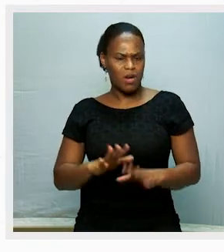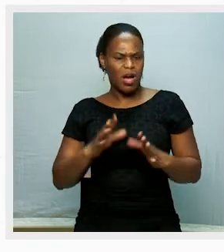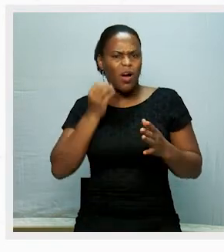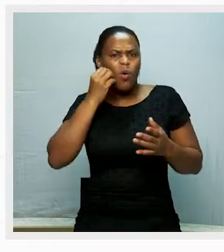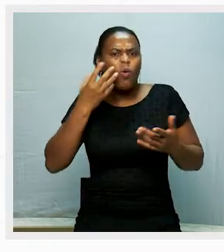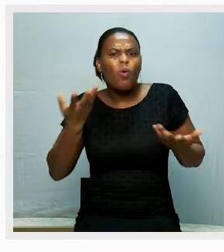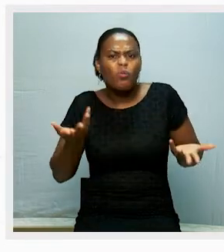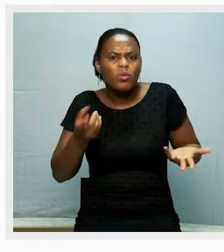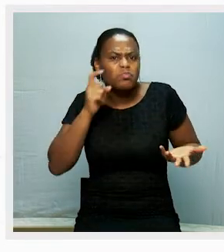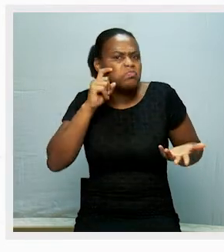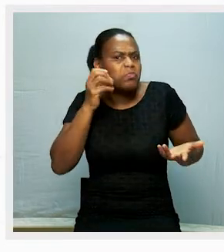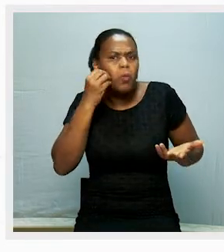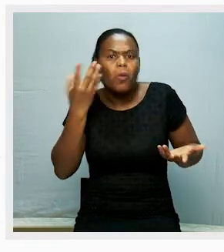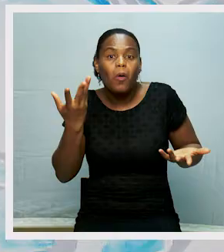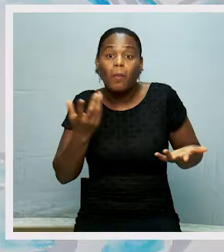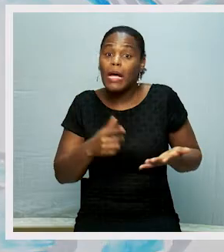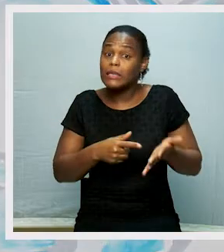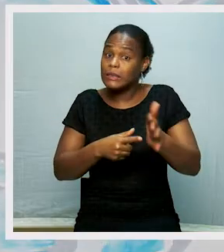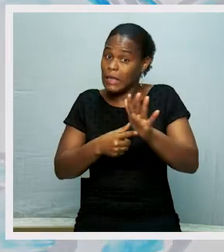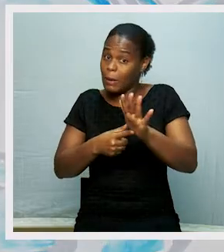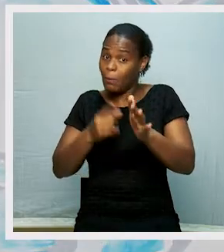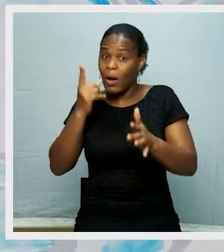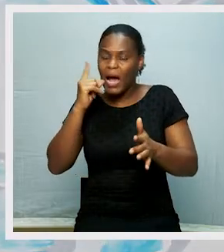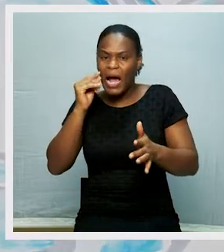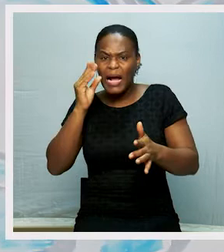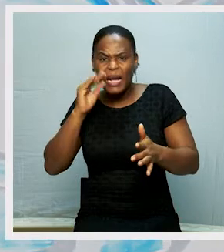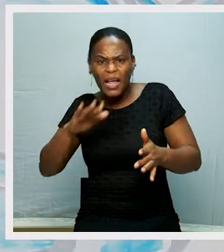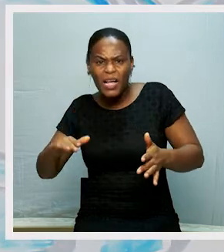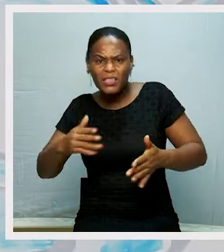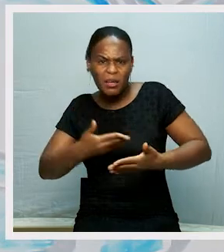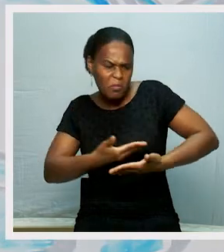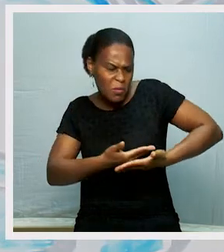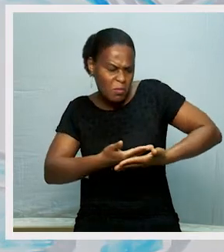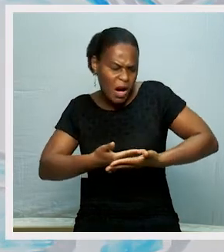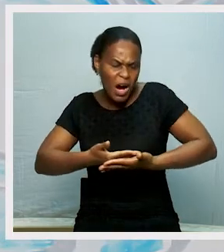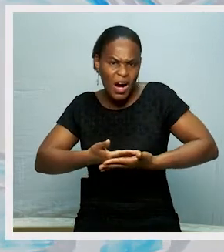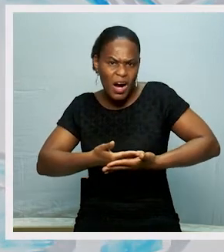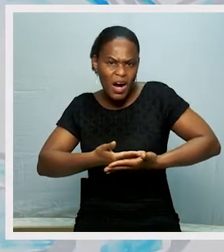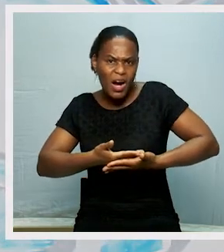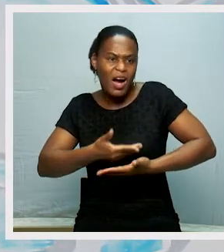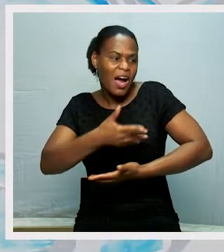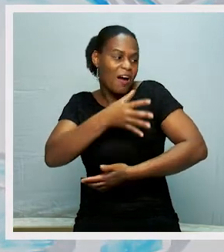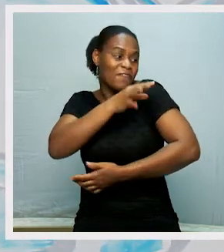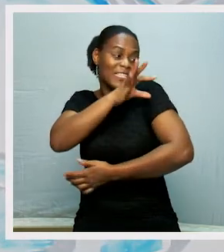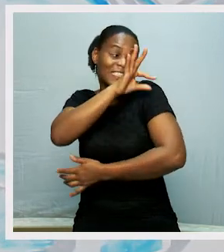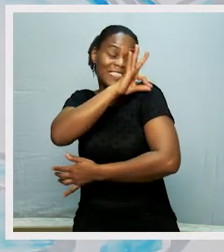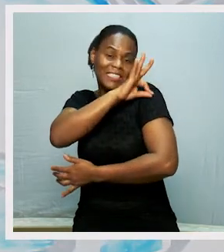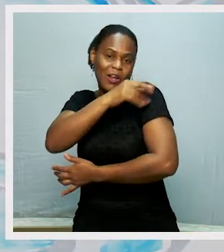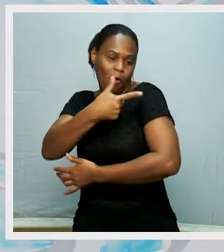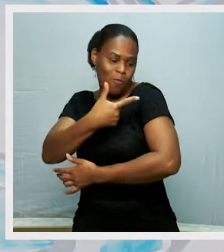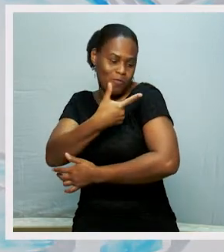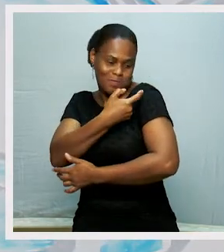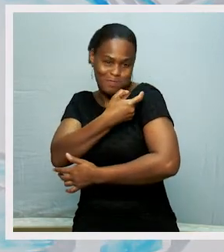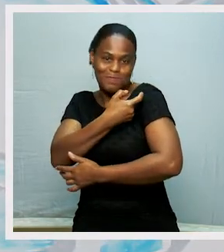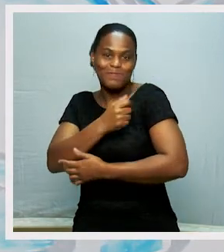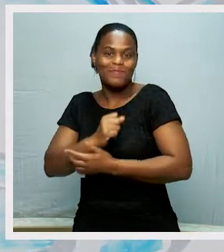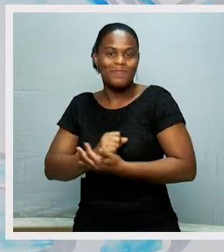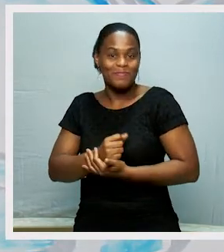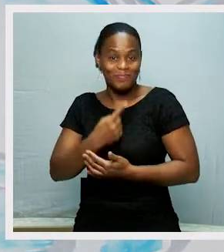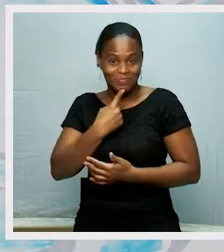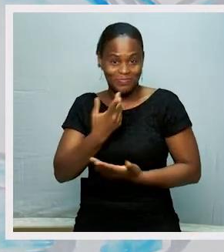Por exemplo, levar a criança para ser vacinada. E aqui nós temos a imagem de um